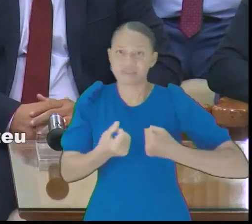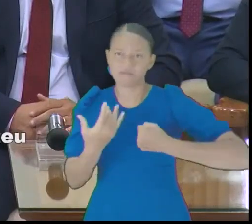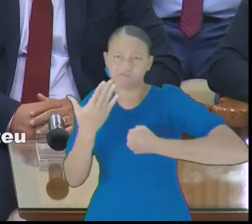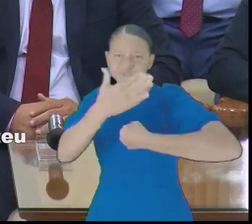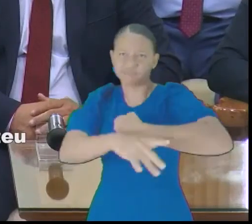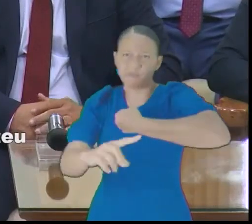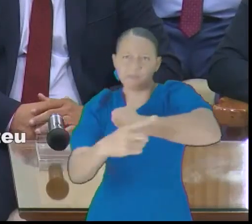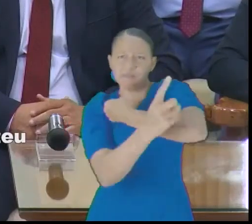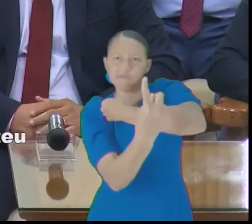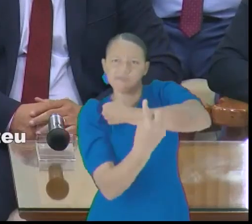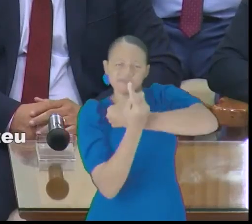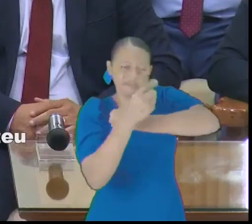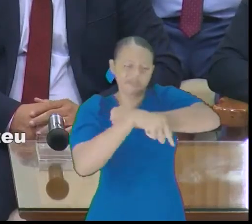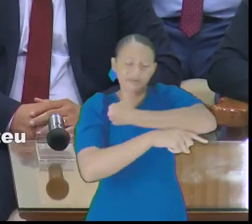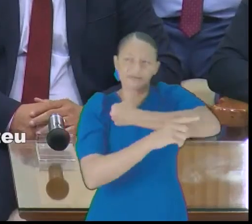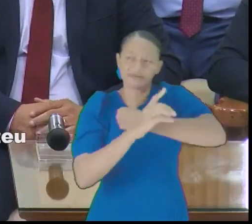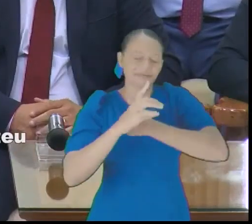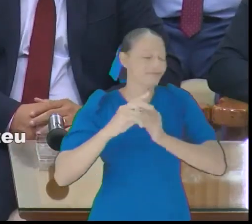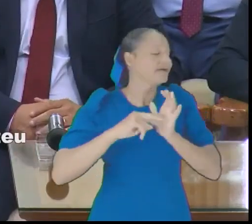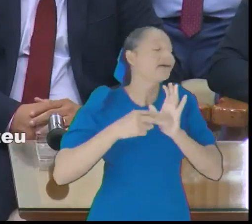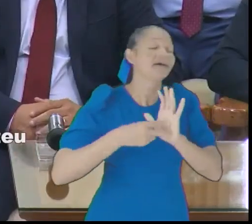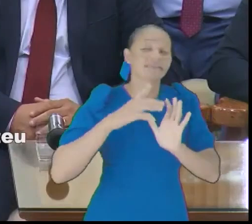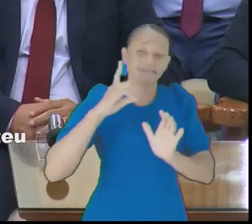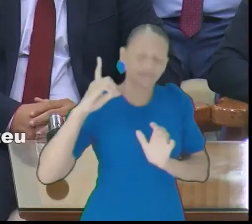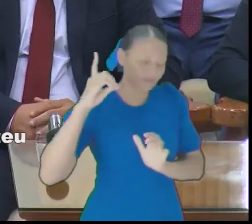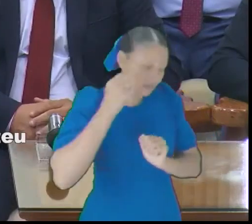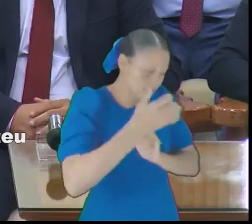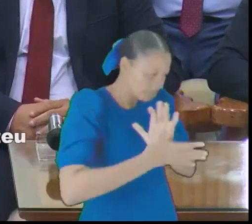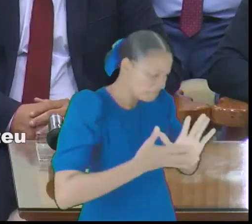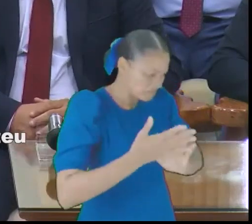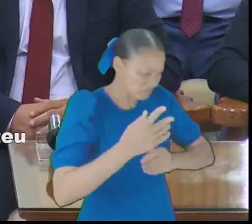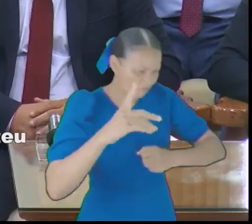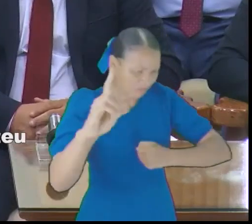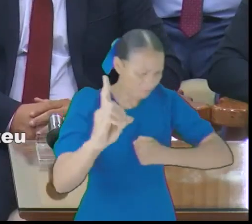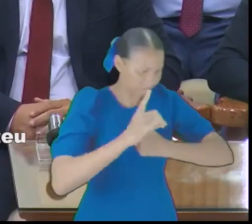para Abraão: Abraão, ninguém toca em você.